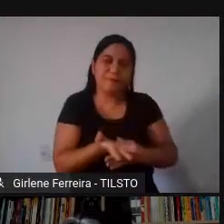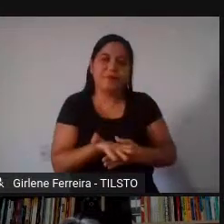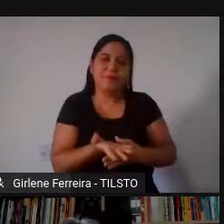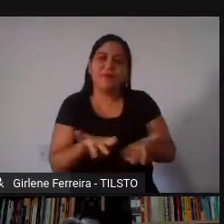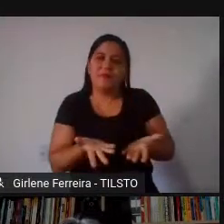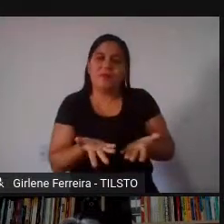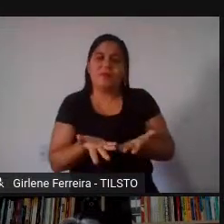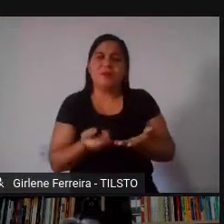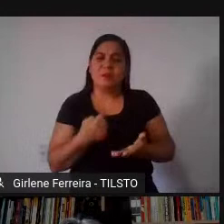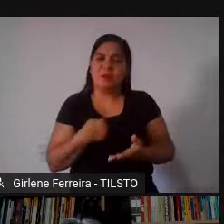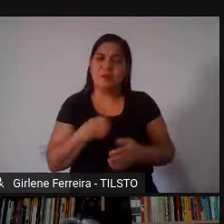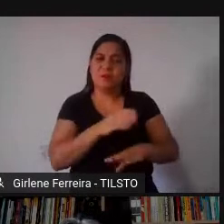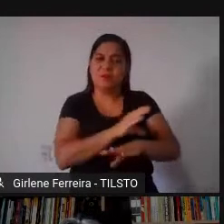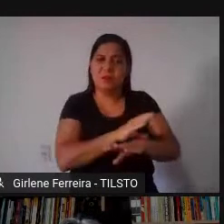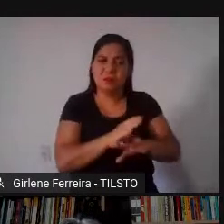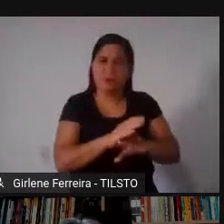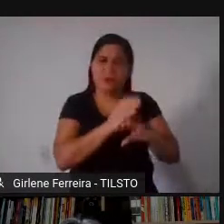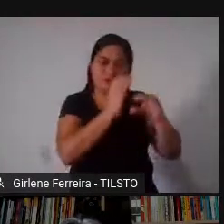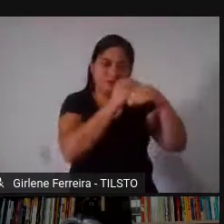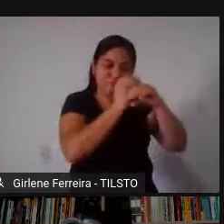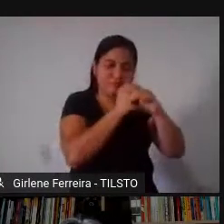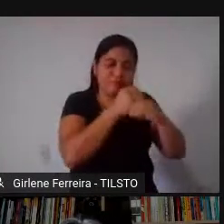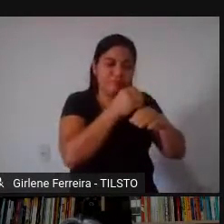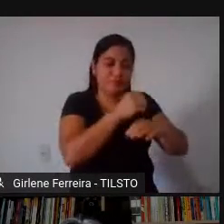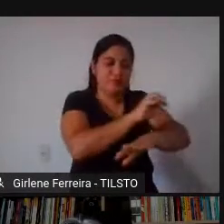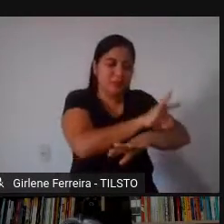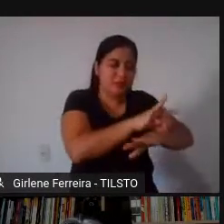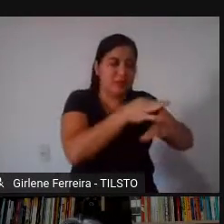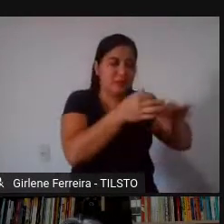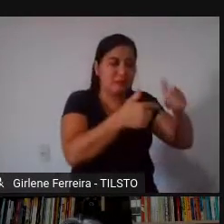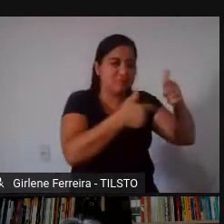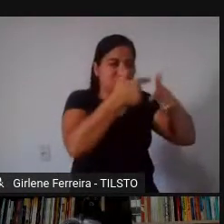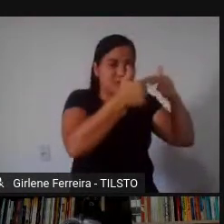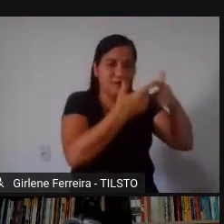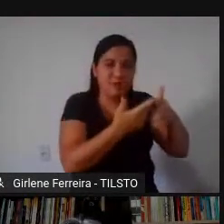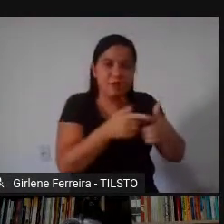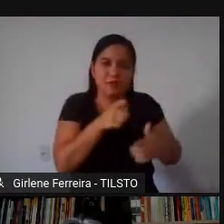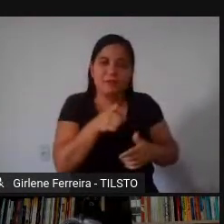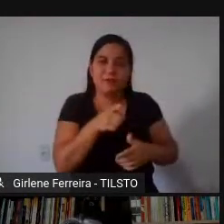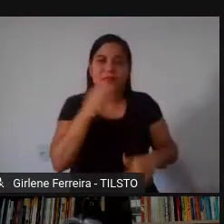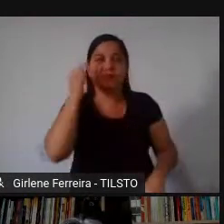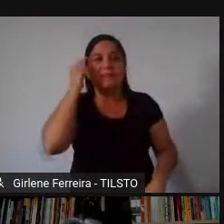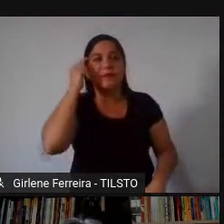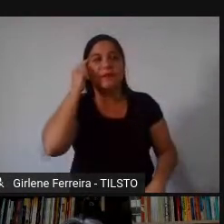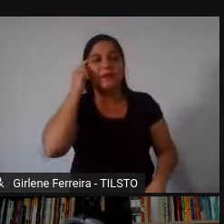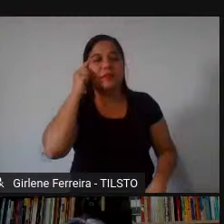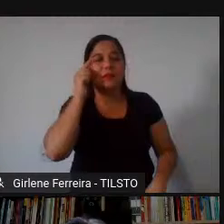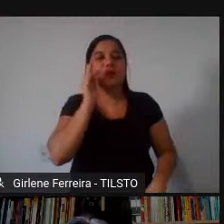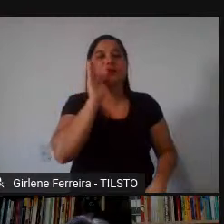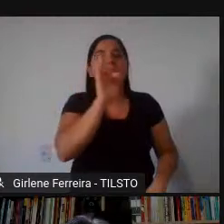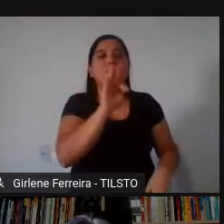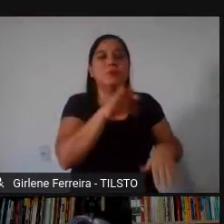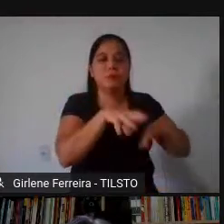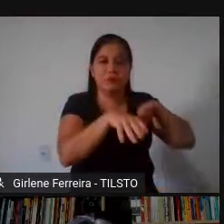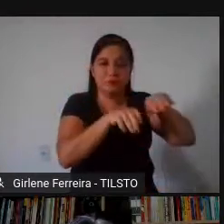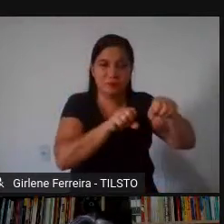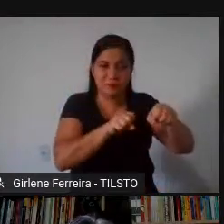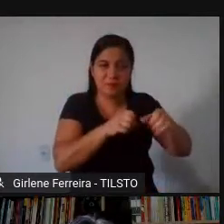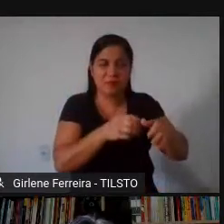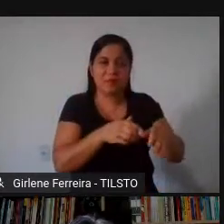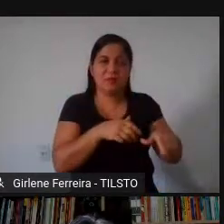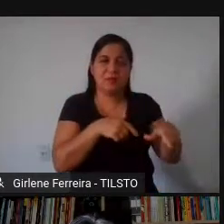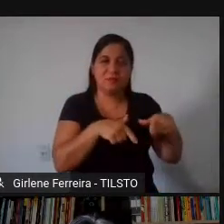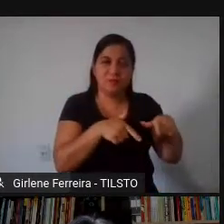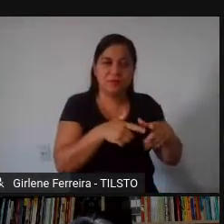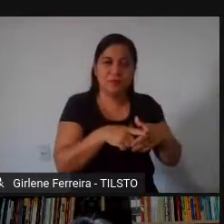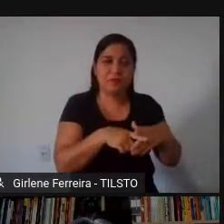não conheço as outras engenharias, então eu não vou falar, mas assim, para quem já está pensando em uma carreira profissional e pensa em seguir engenharia civil, é um curso muito generalista,